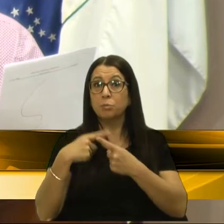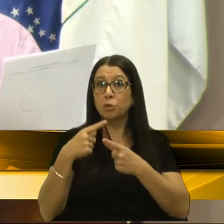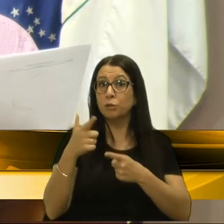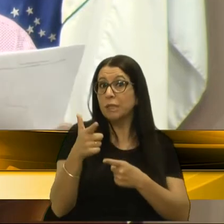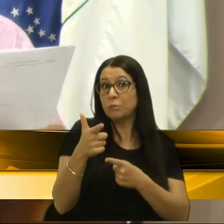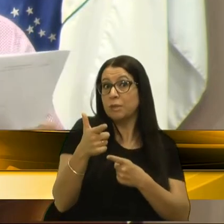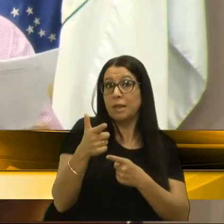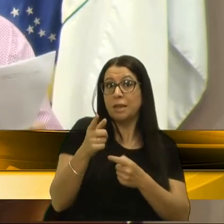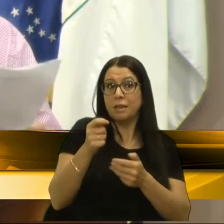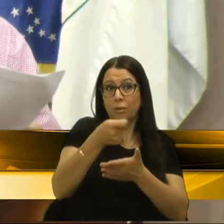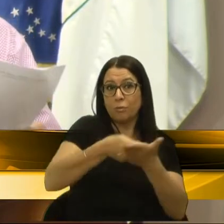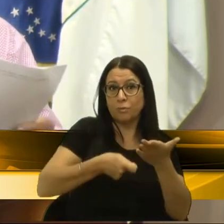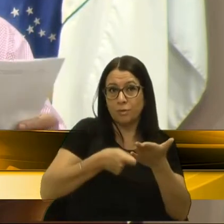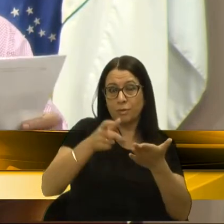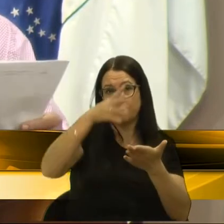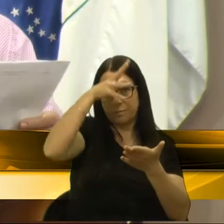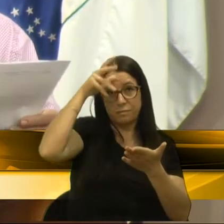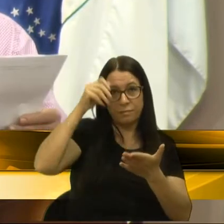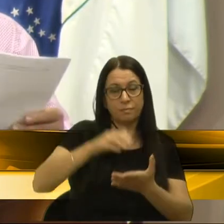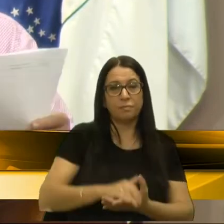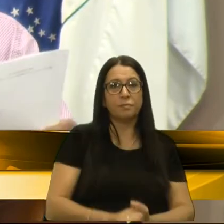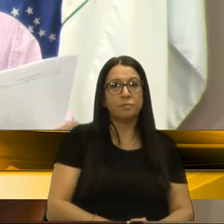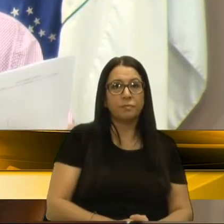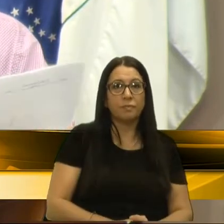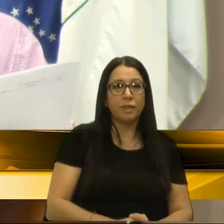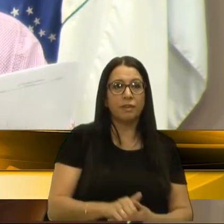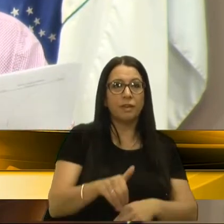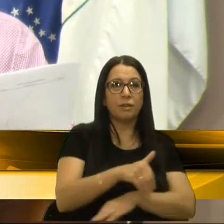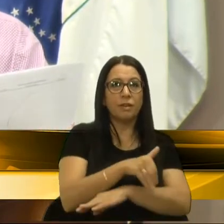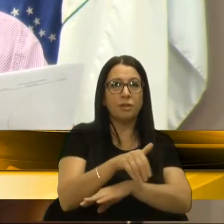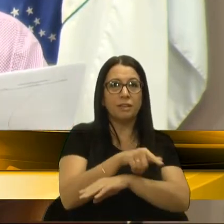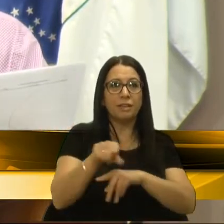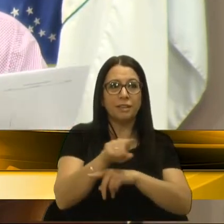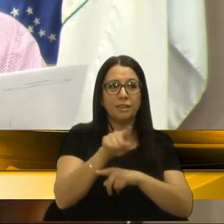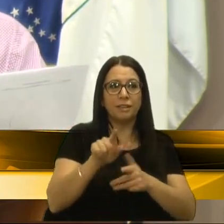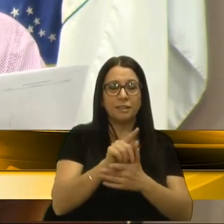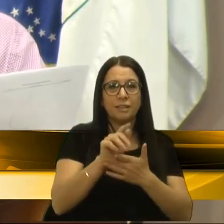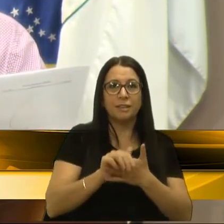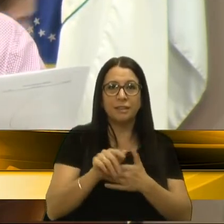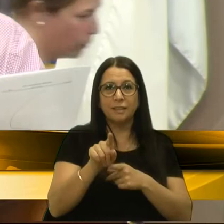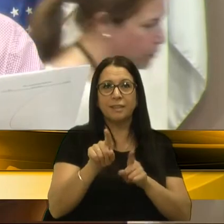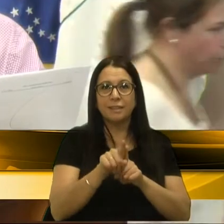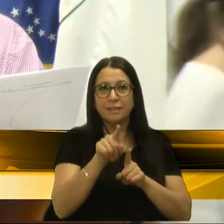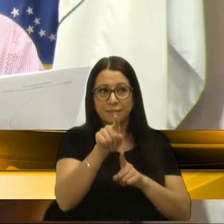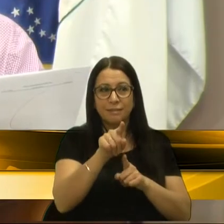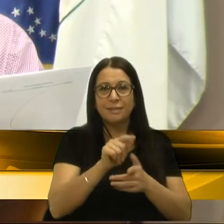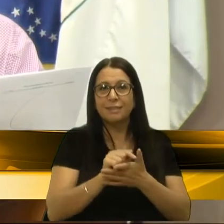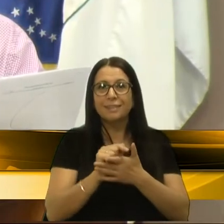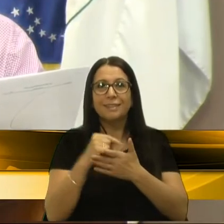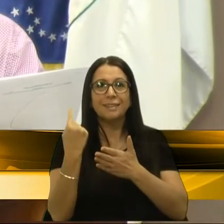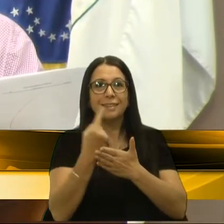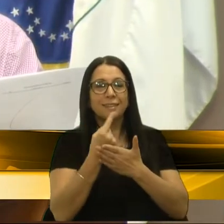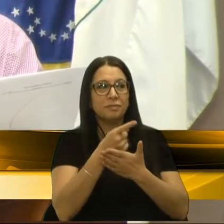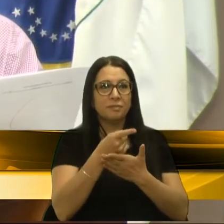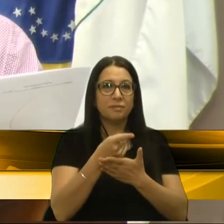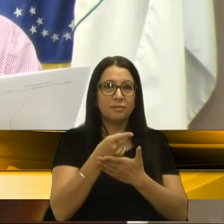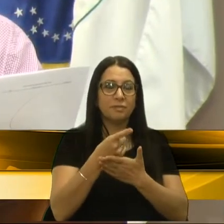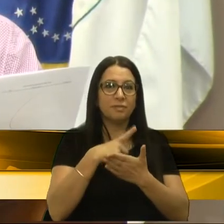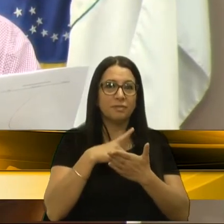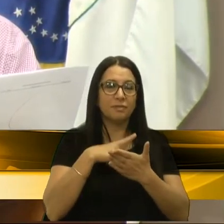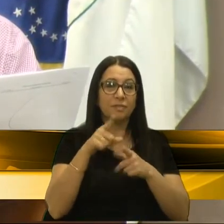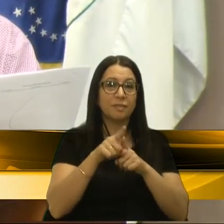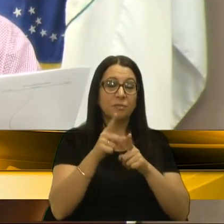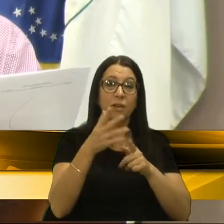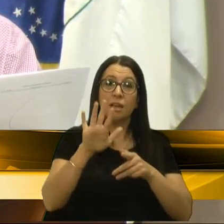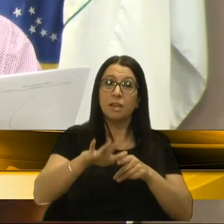têm autorização do município. As vias exercem um importante papel na identidade do local. No entanto,